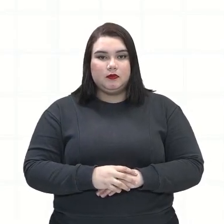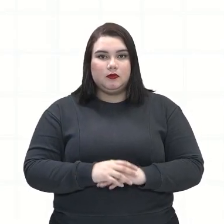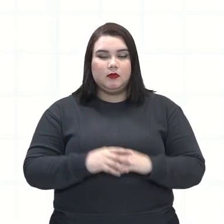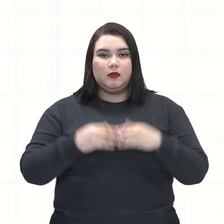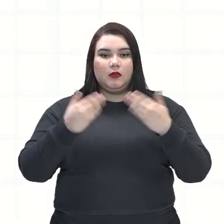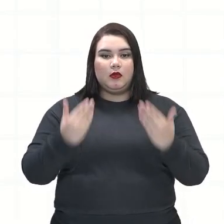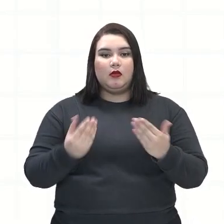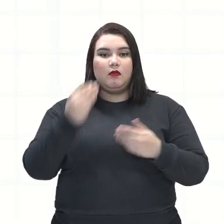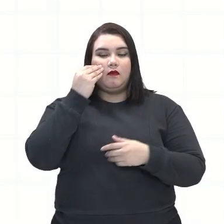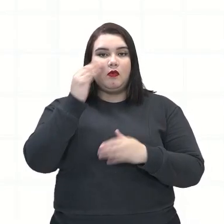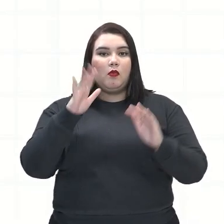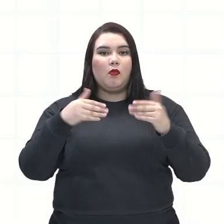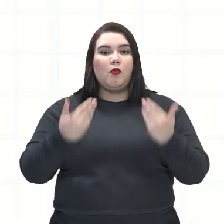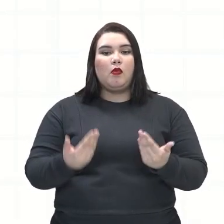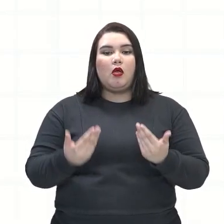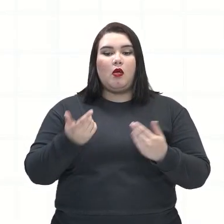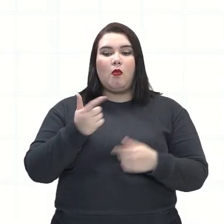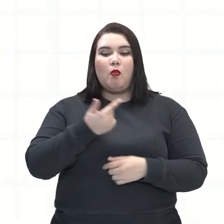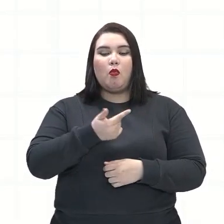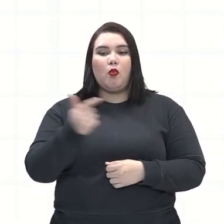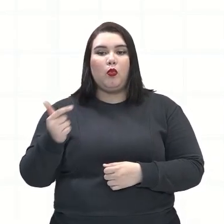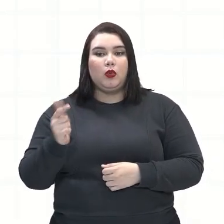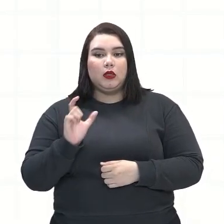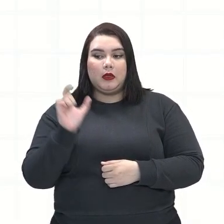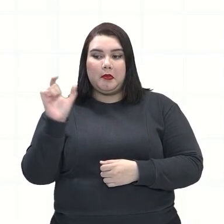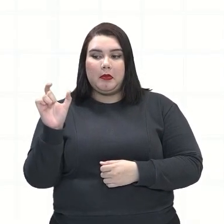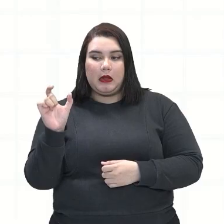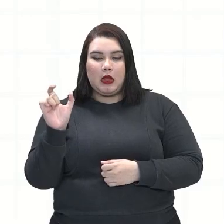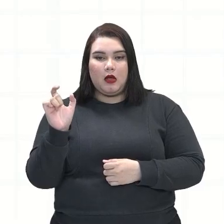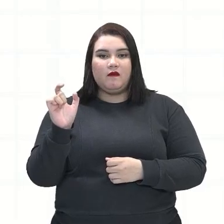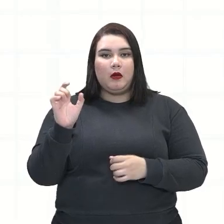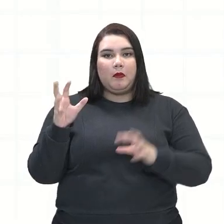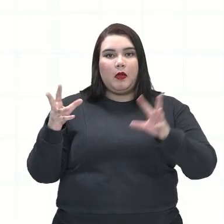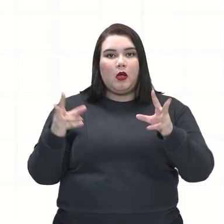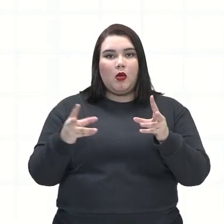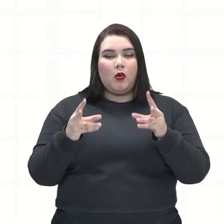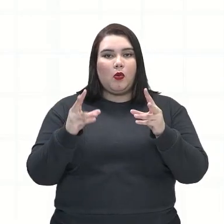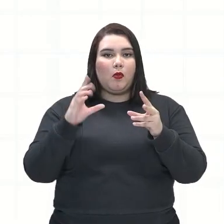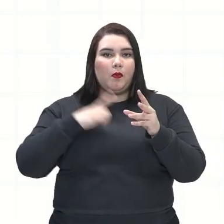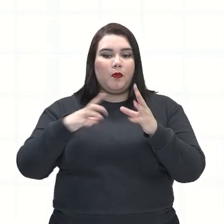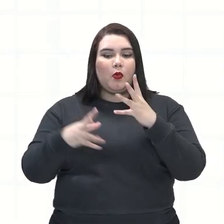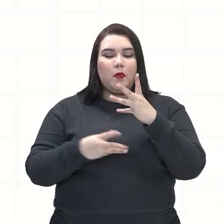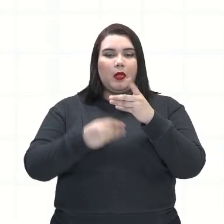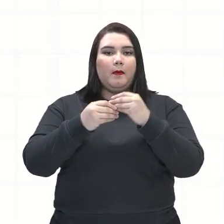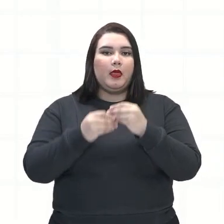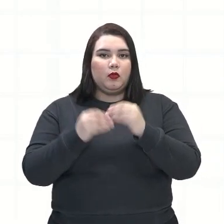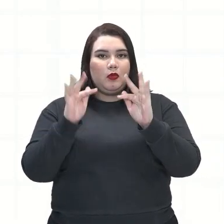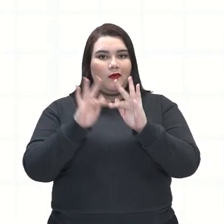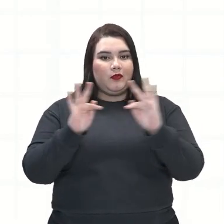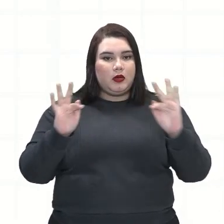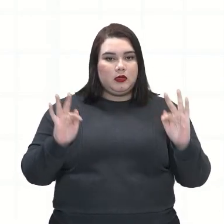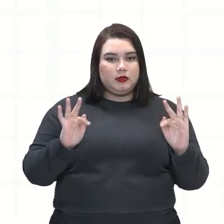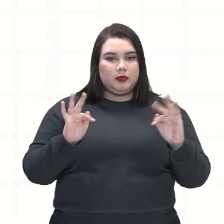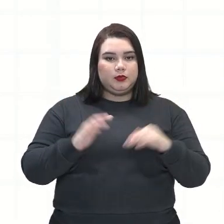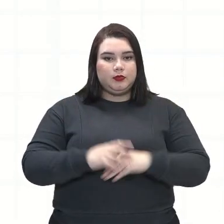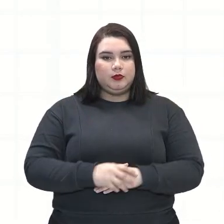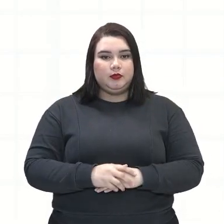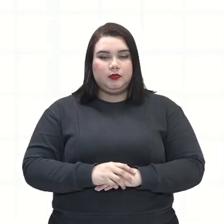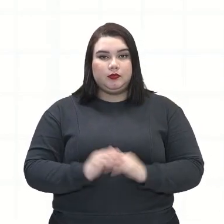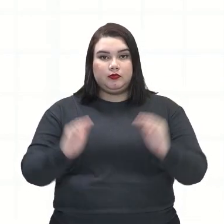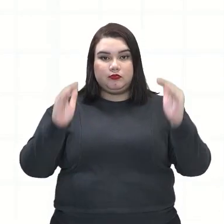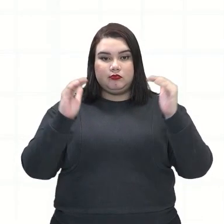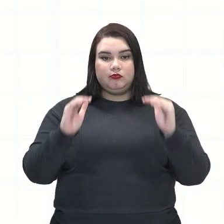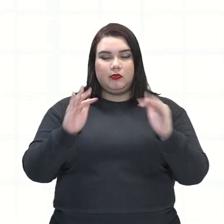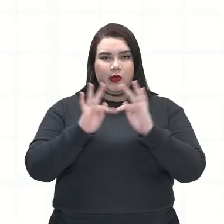foi o recurso que a gente utilizou para fazer essa contabilidade do sal. Vamos ver aqui nossa frase. Então, the recipe é a